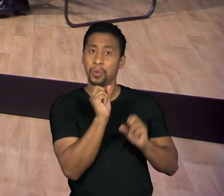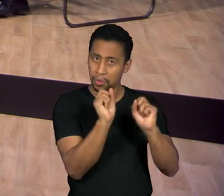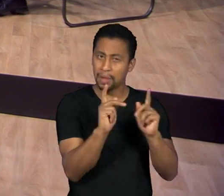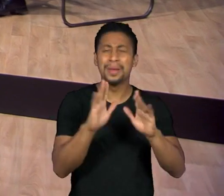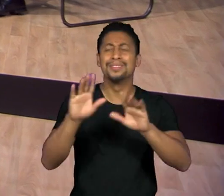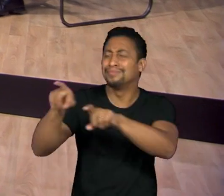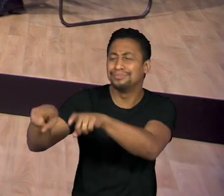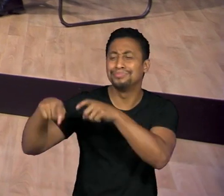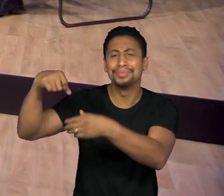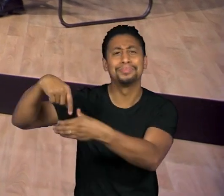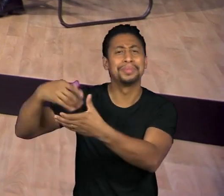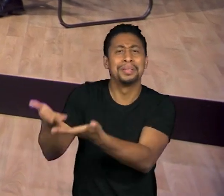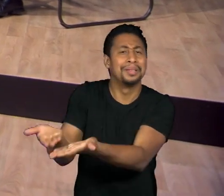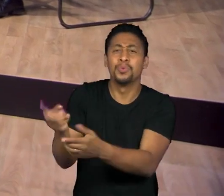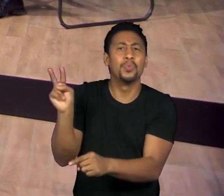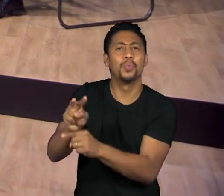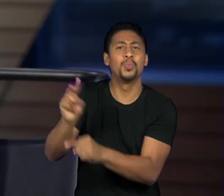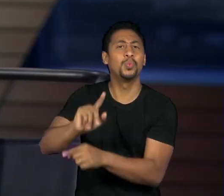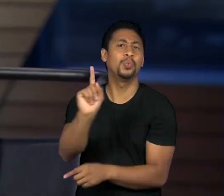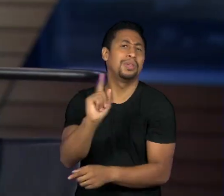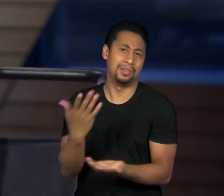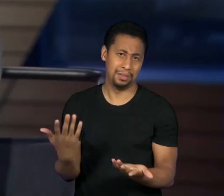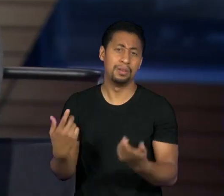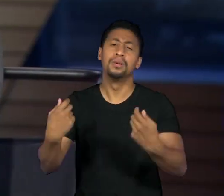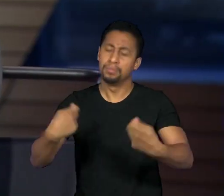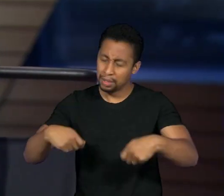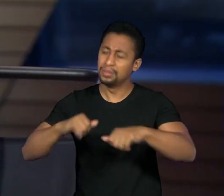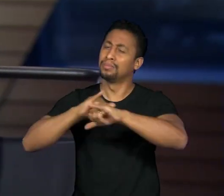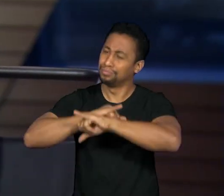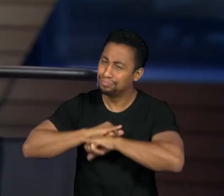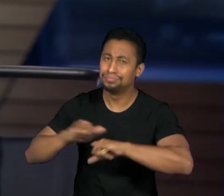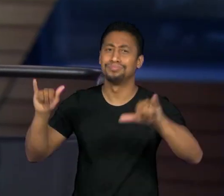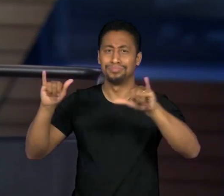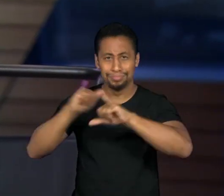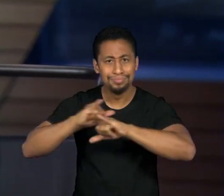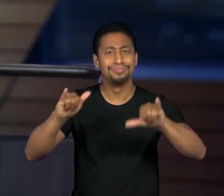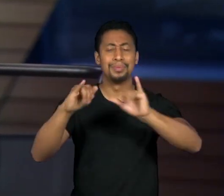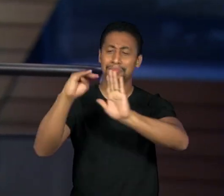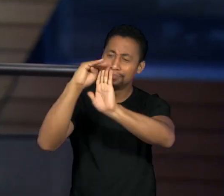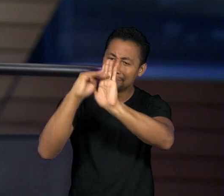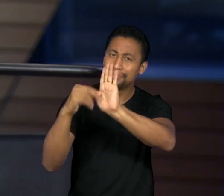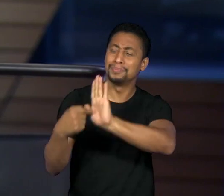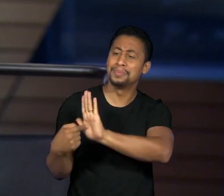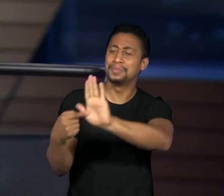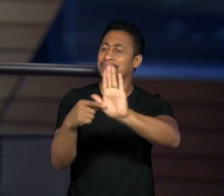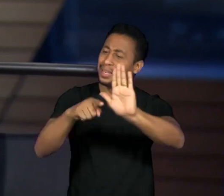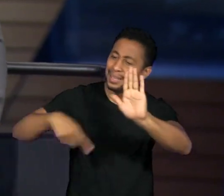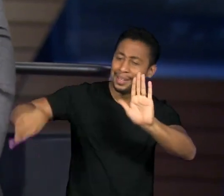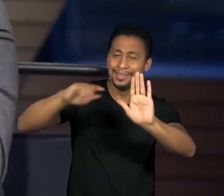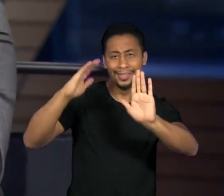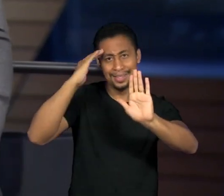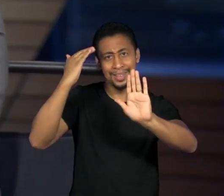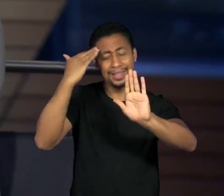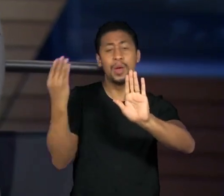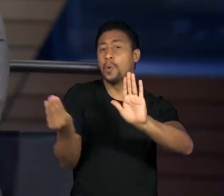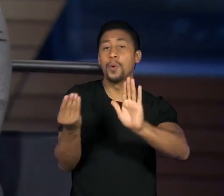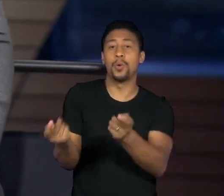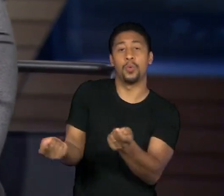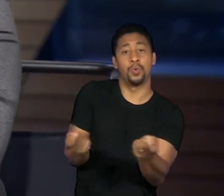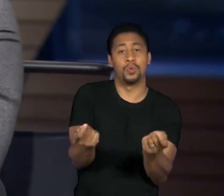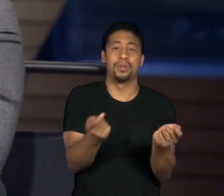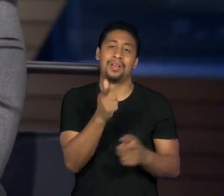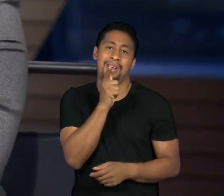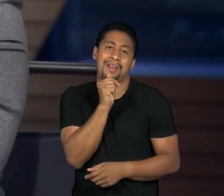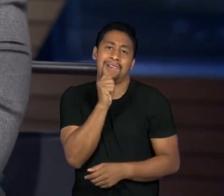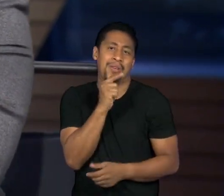no sentido de mudar essa apropriação e essa utilização dessa quantidade de água. Se você pensar que é um sistema